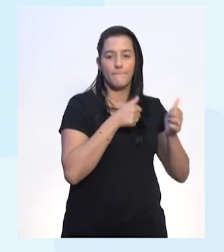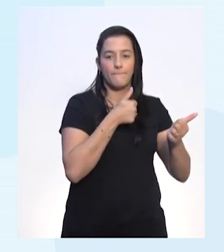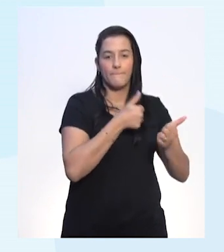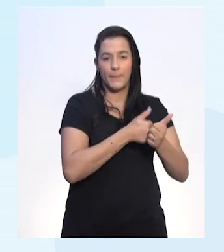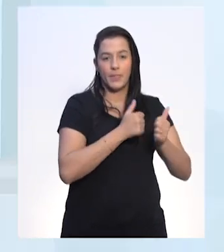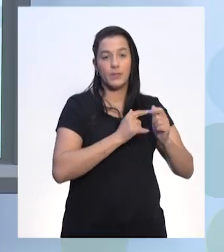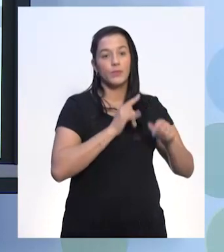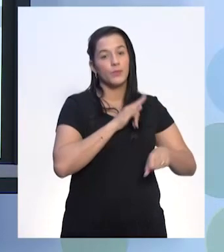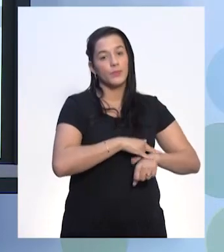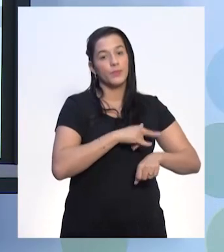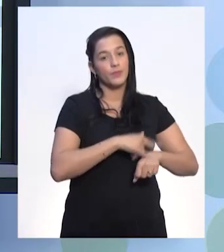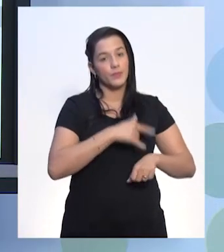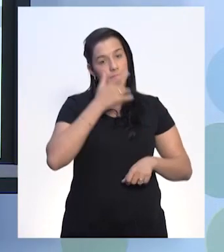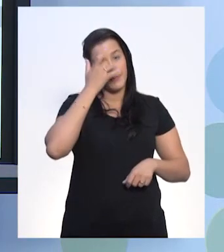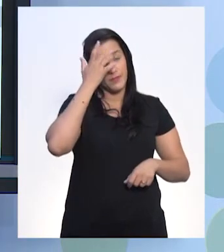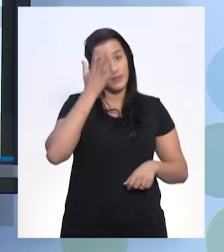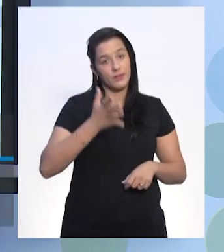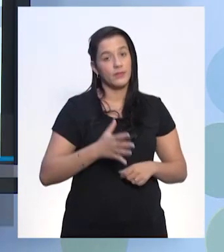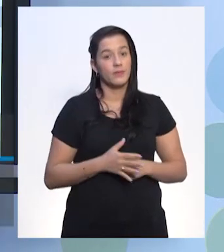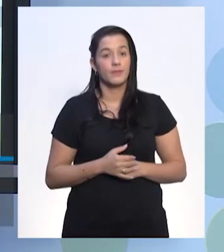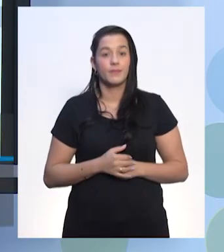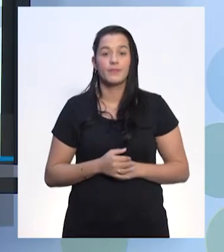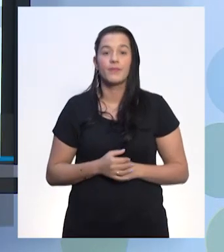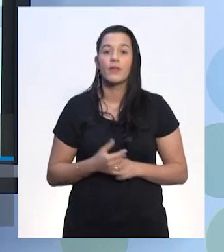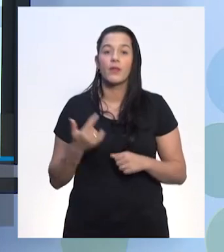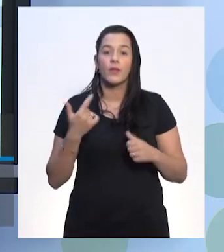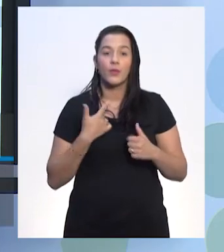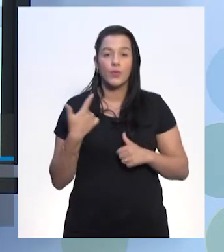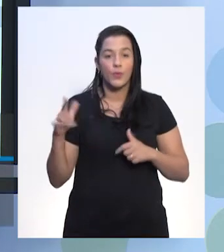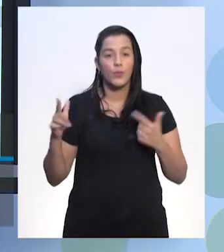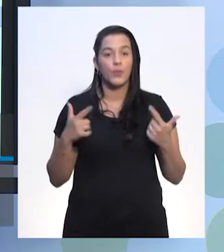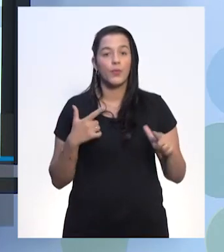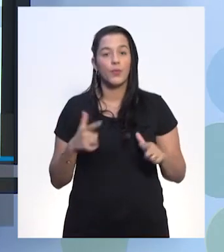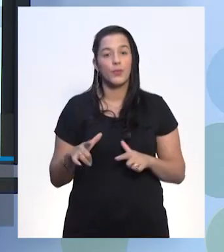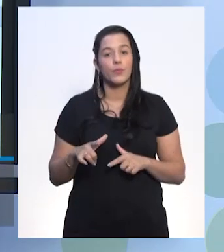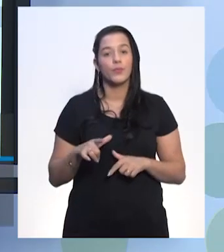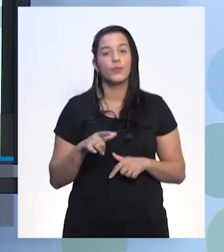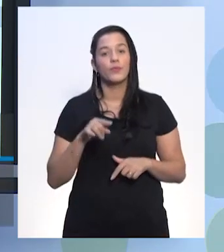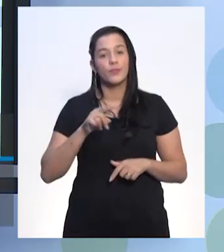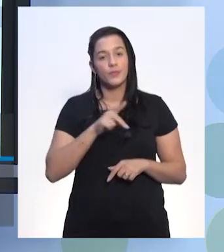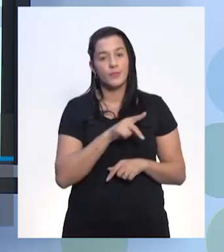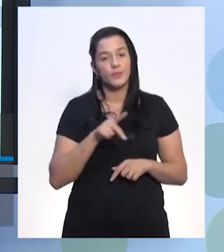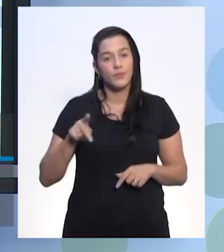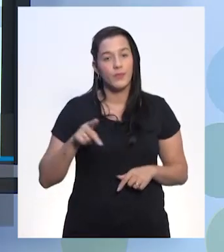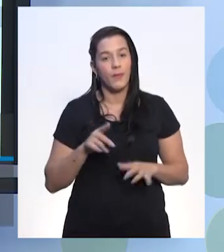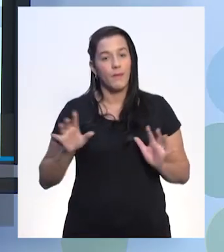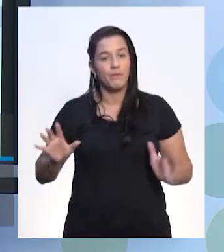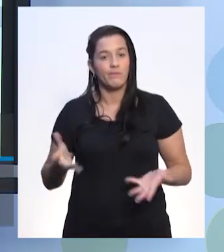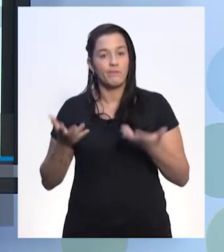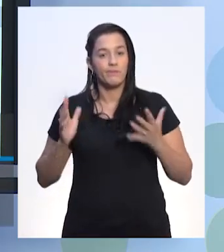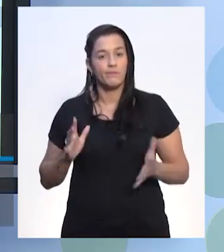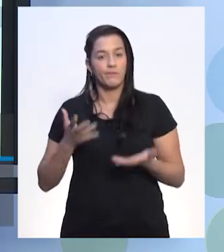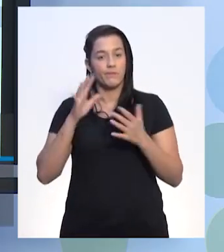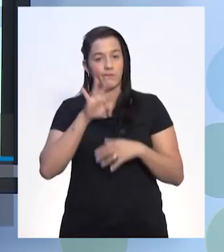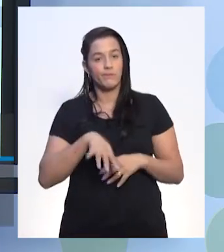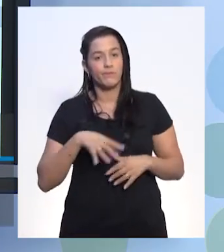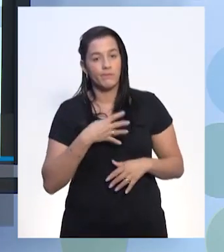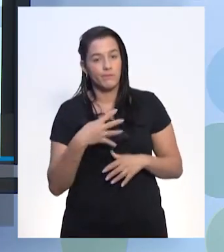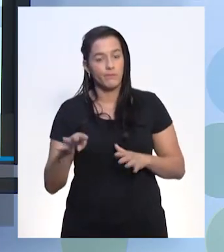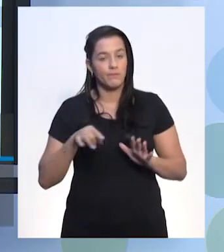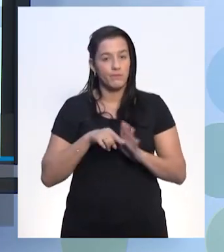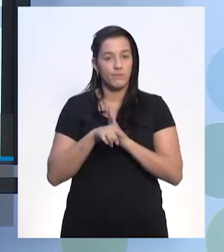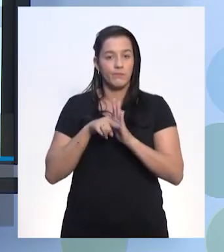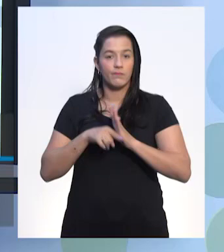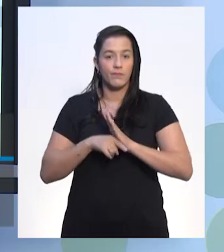né? Facilita. E muitos outros, nono ano, professores, coloca esse pessoal aí para fazer essa pesquisa,